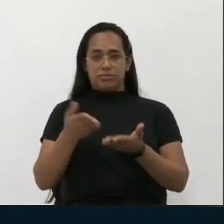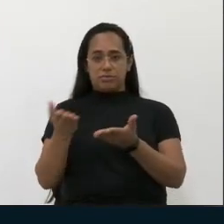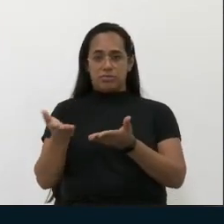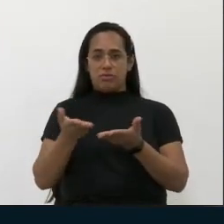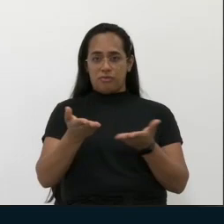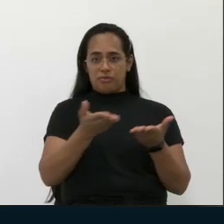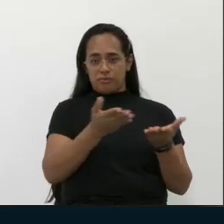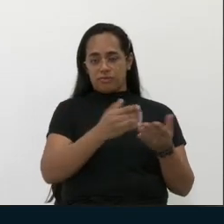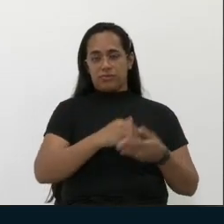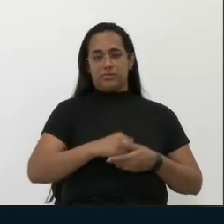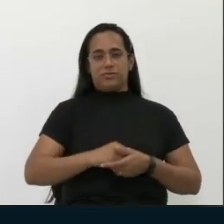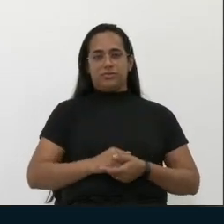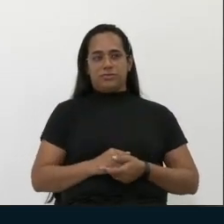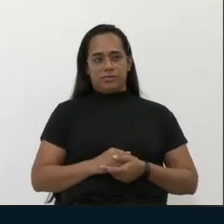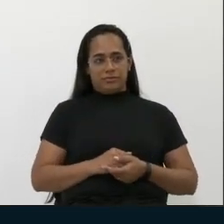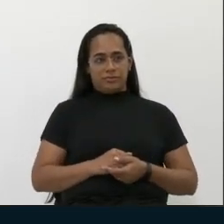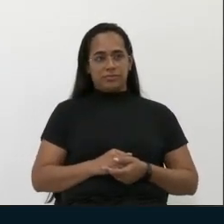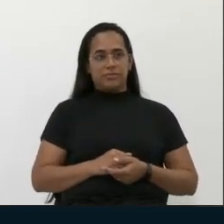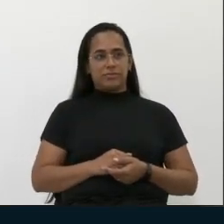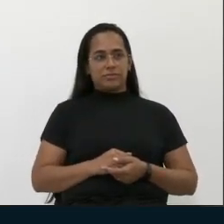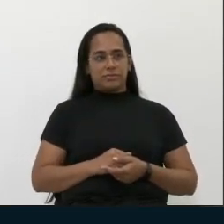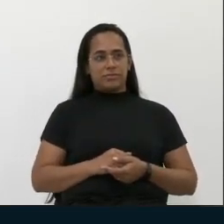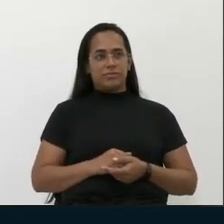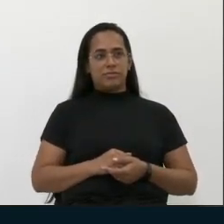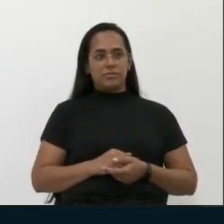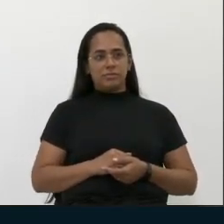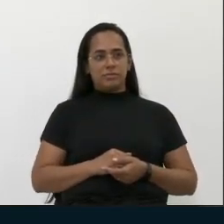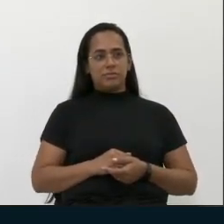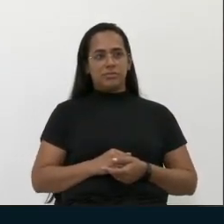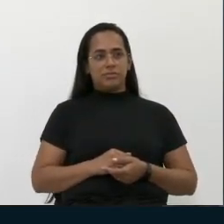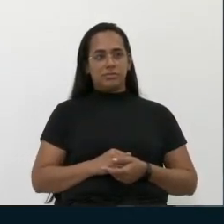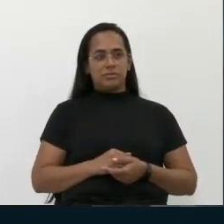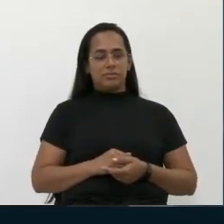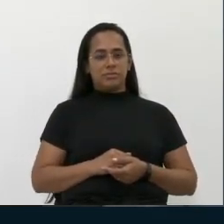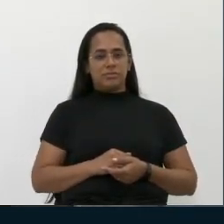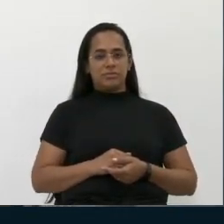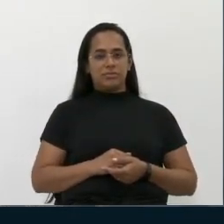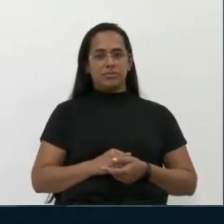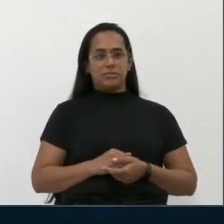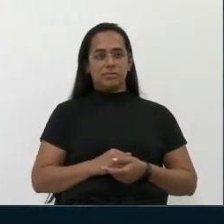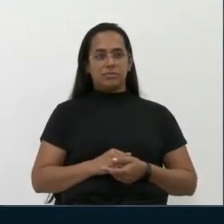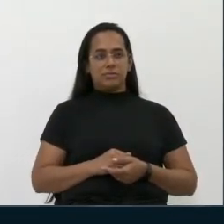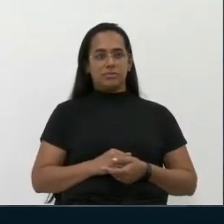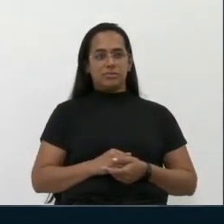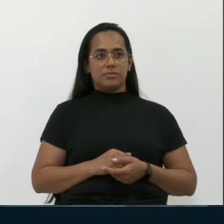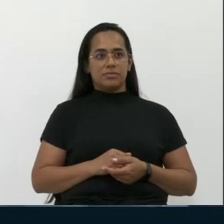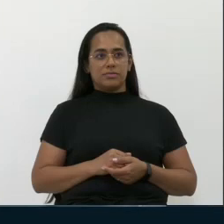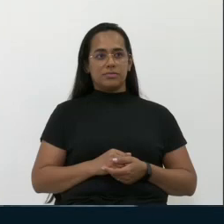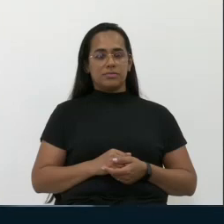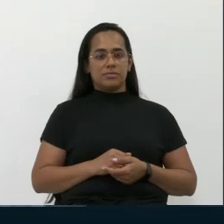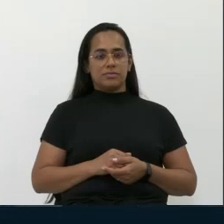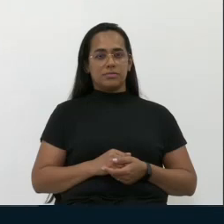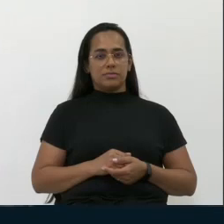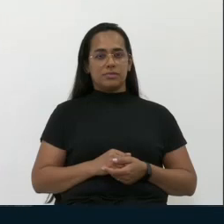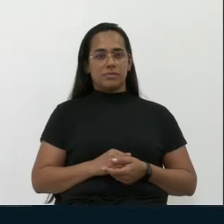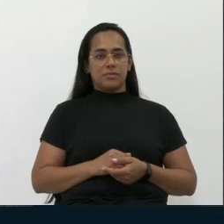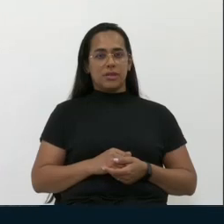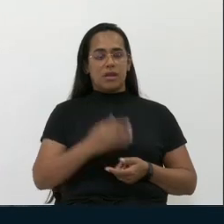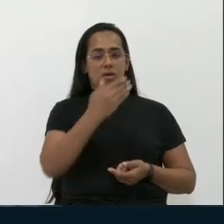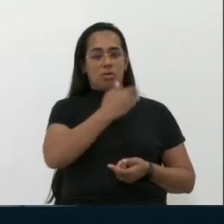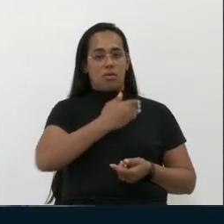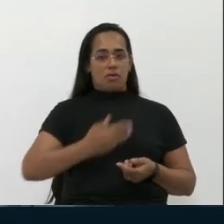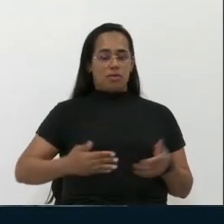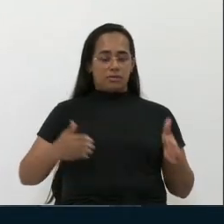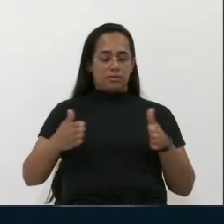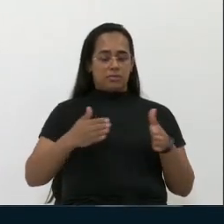vamos convidar. Nós não queremos aparelhar a presidência da República. Diferente do governo anterior.